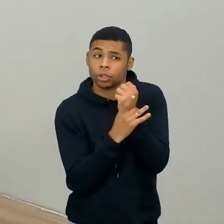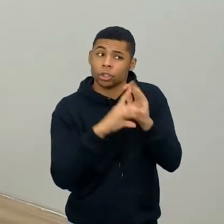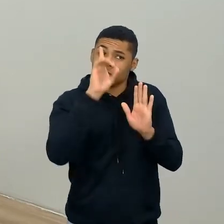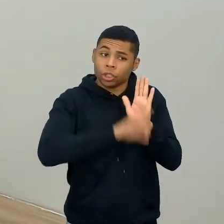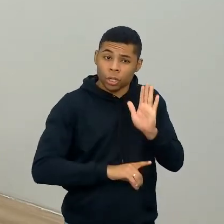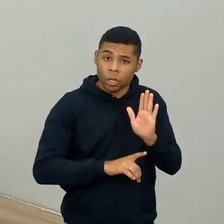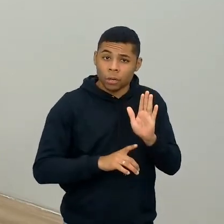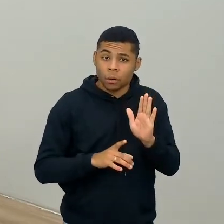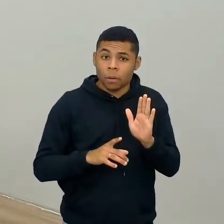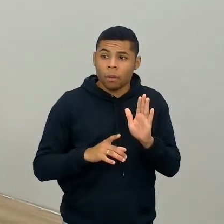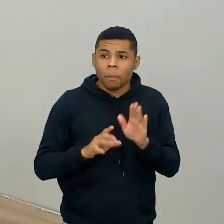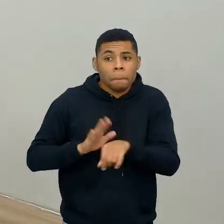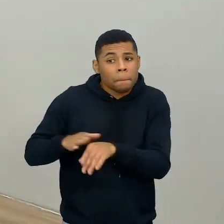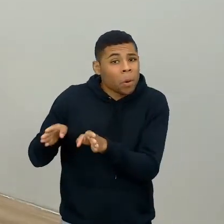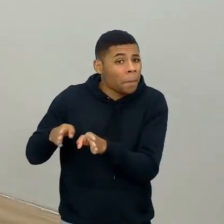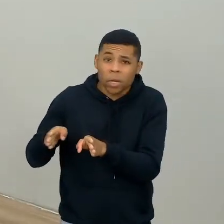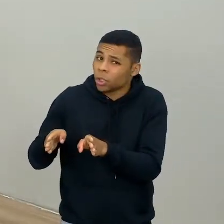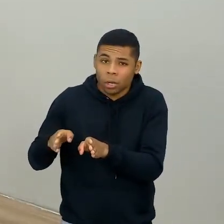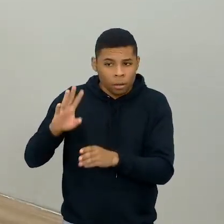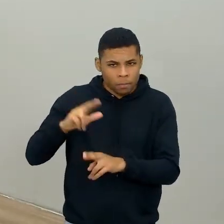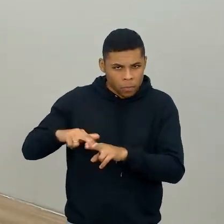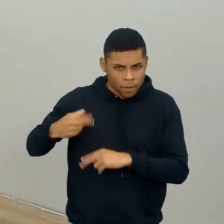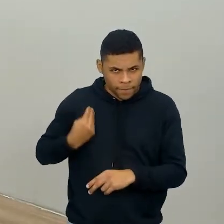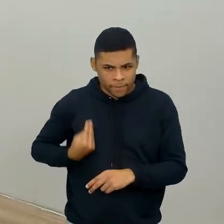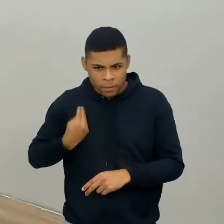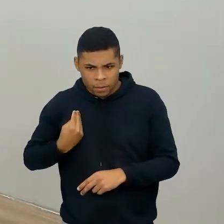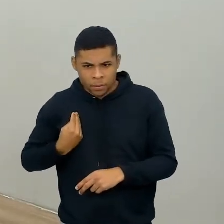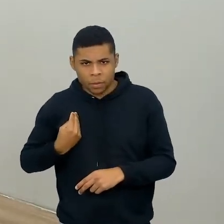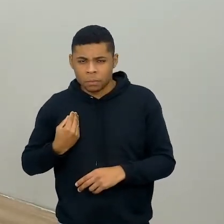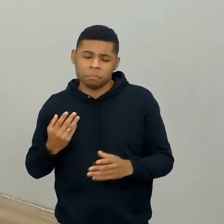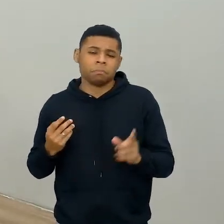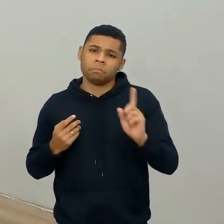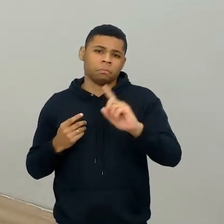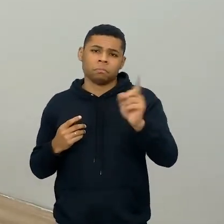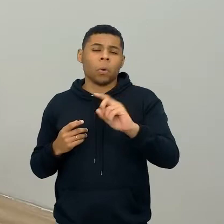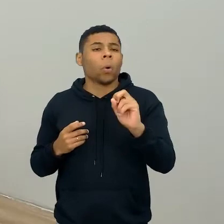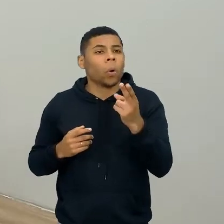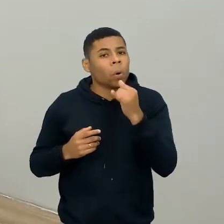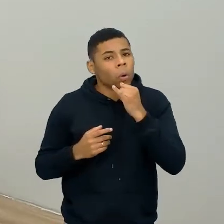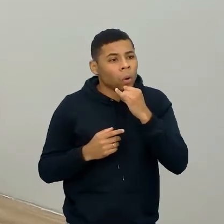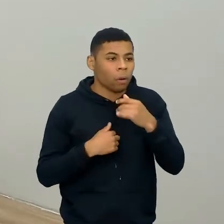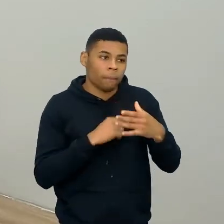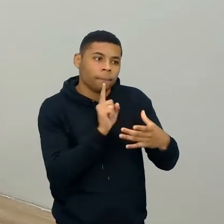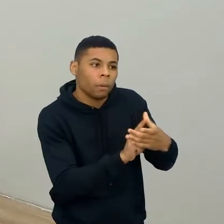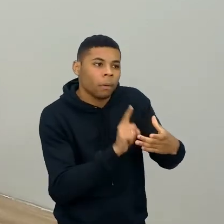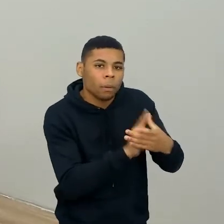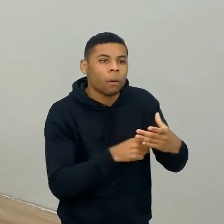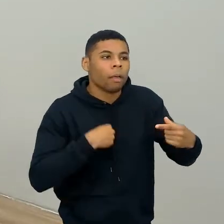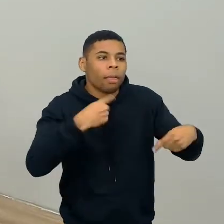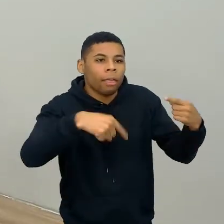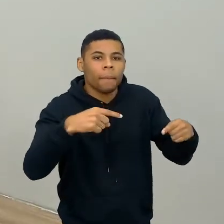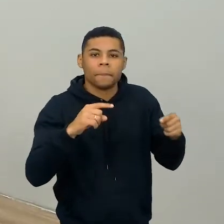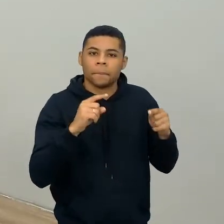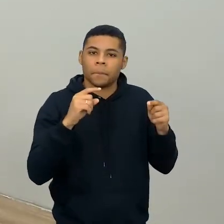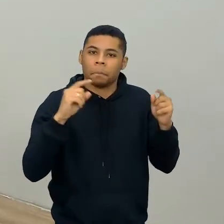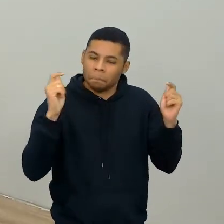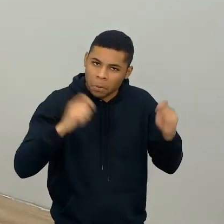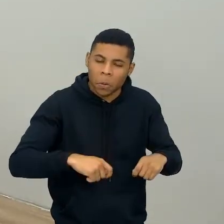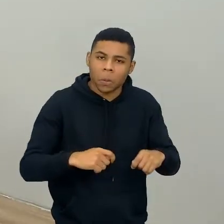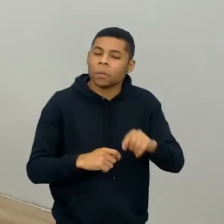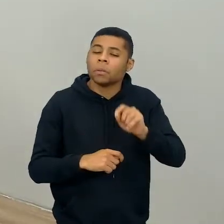vida. Não é só o direito à participação e à composição política. A